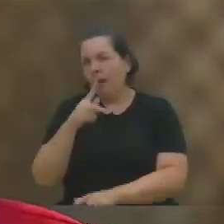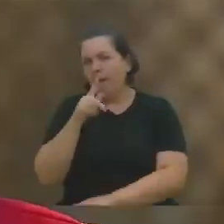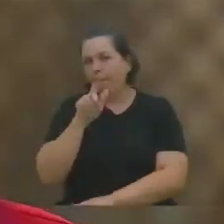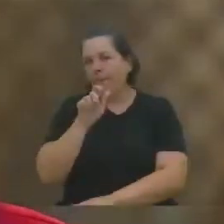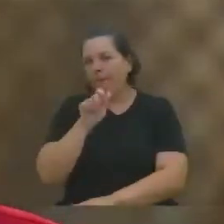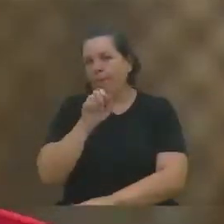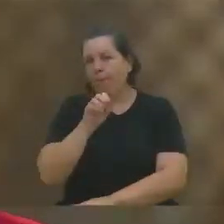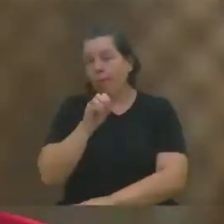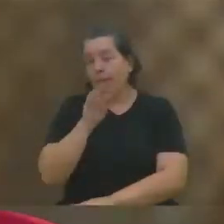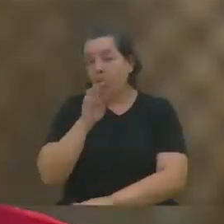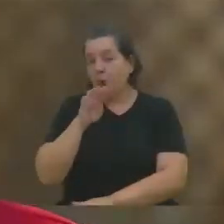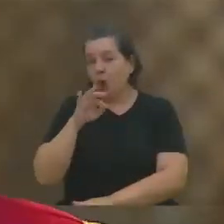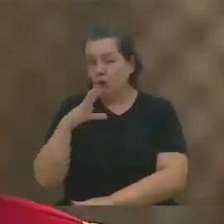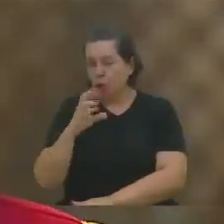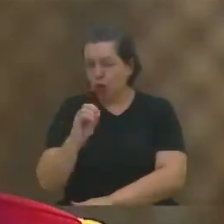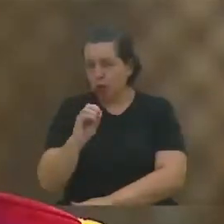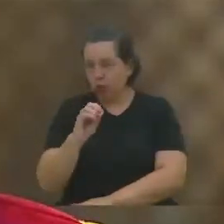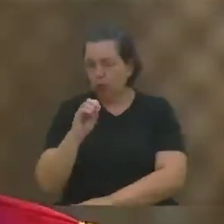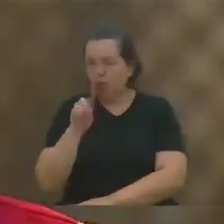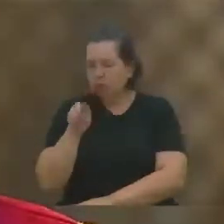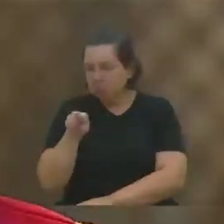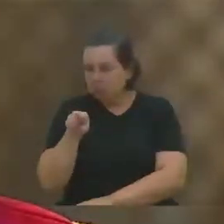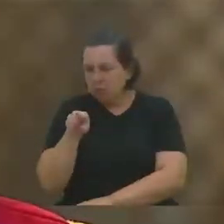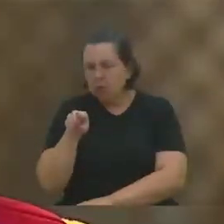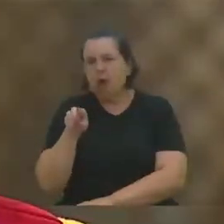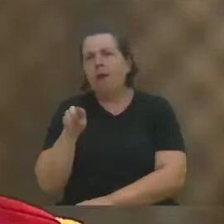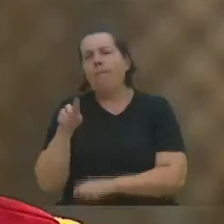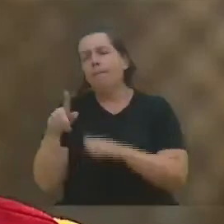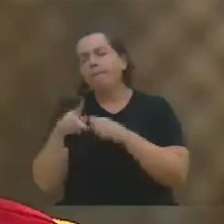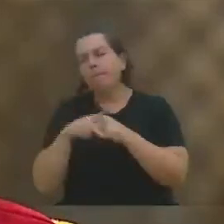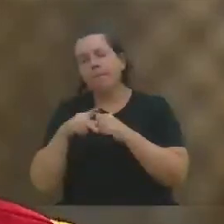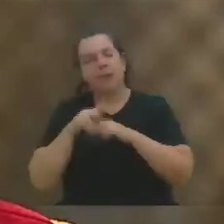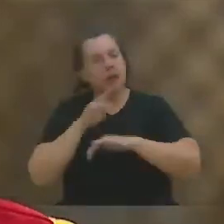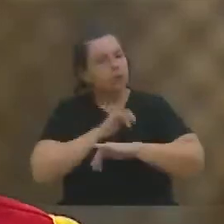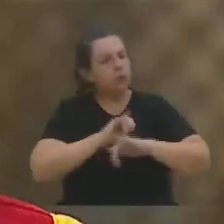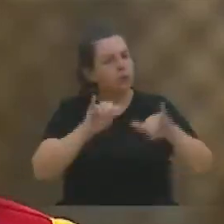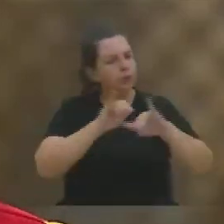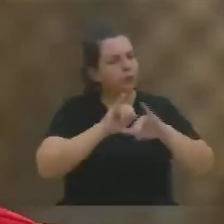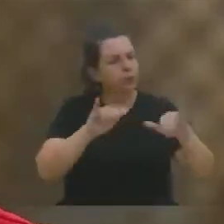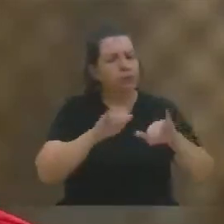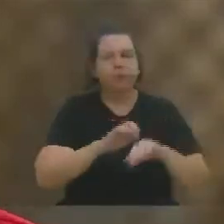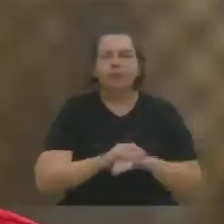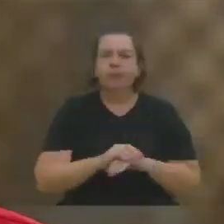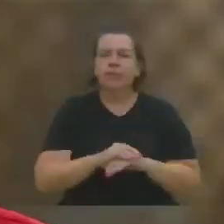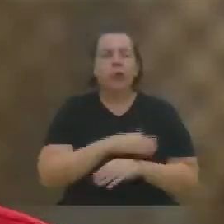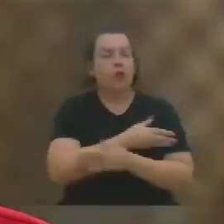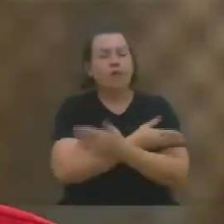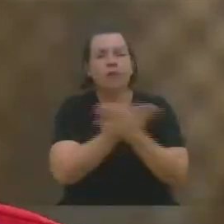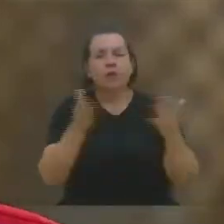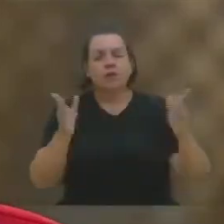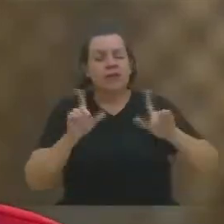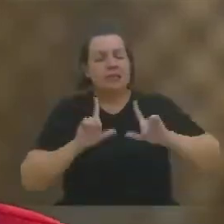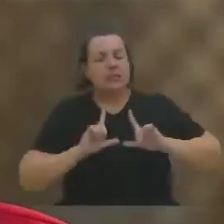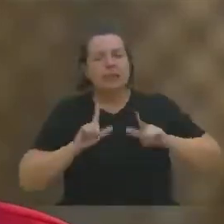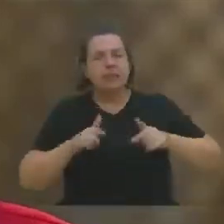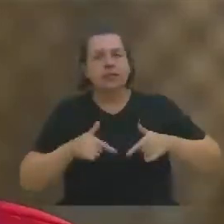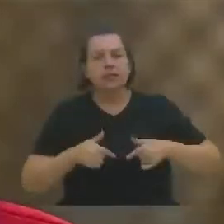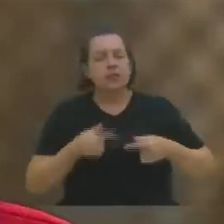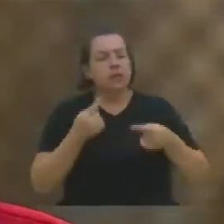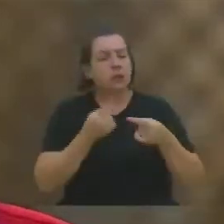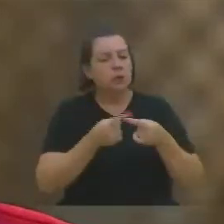Ao ver isso, Pedro dirigiu-se ao povo: Israelitas, por que